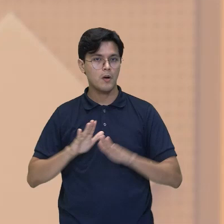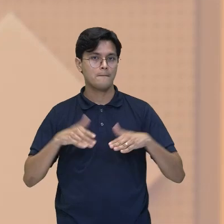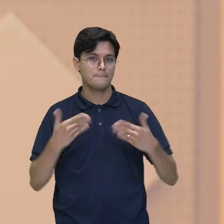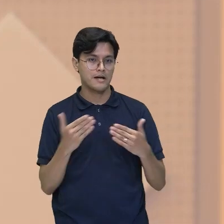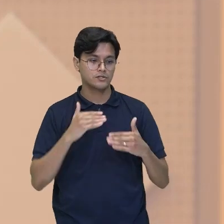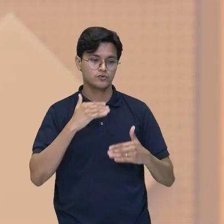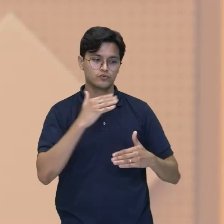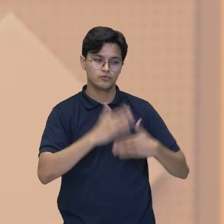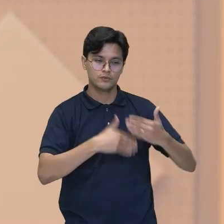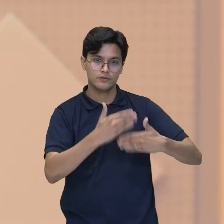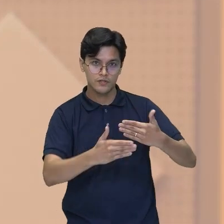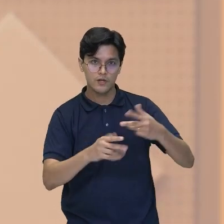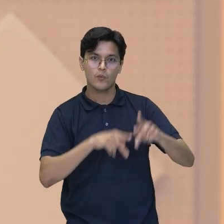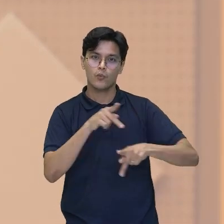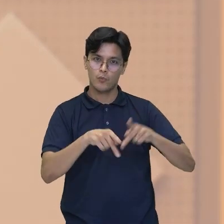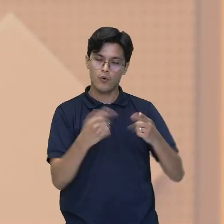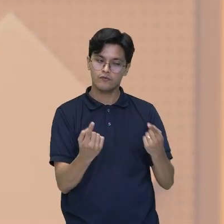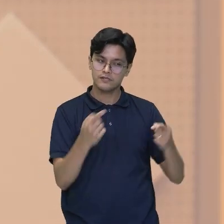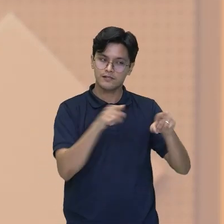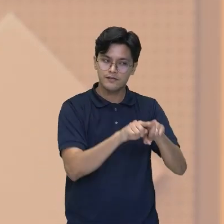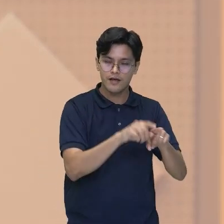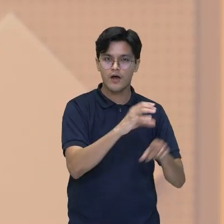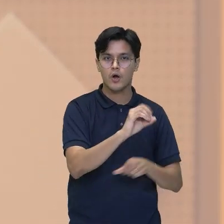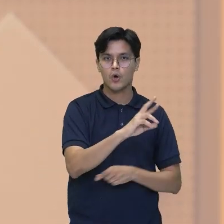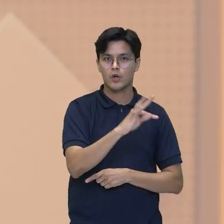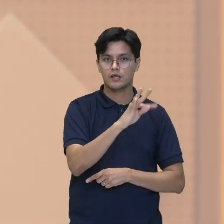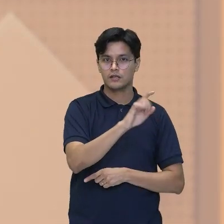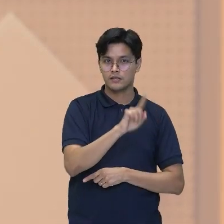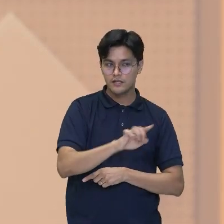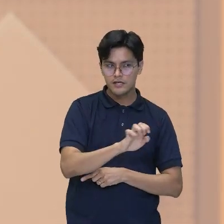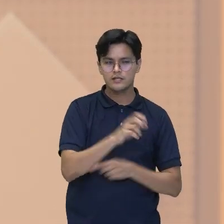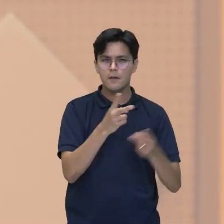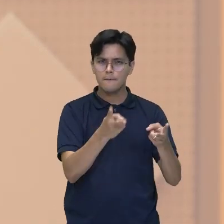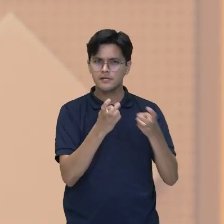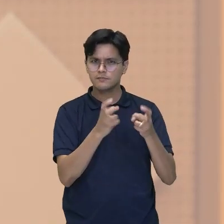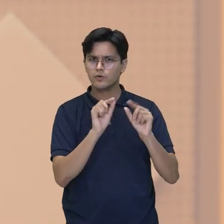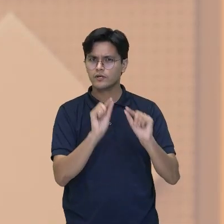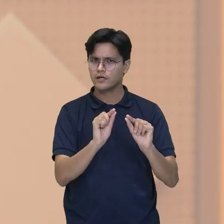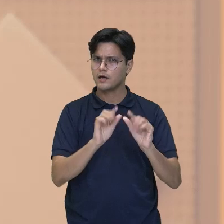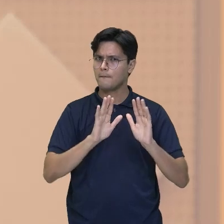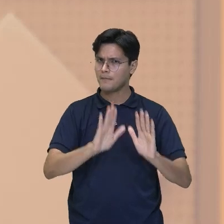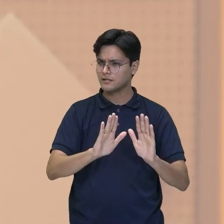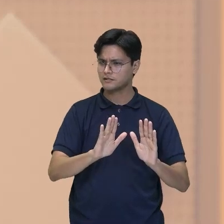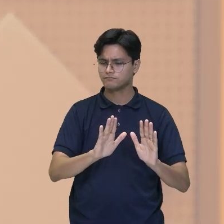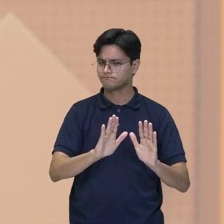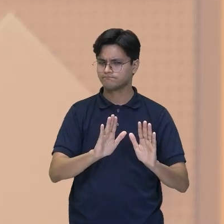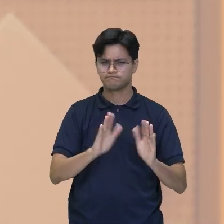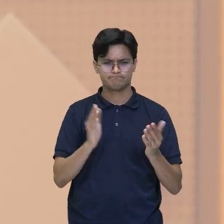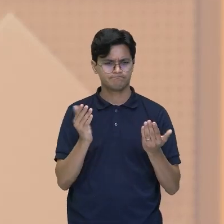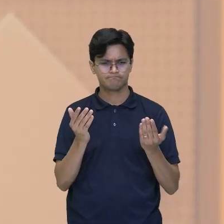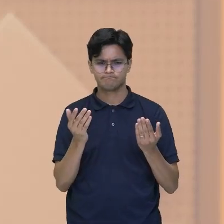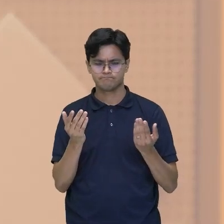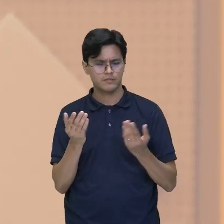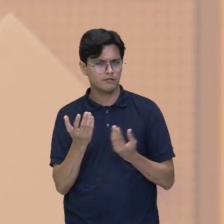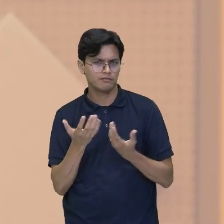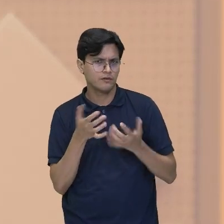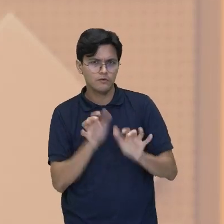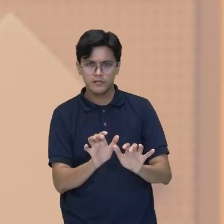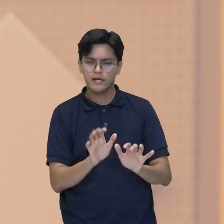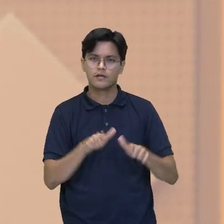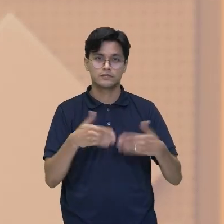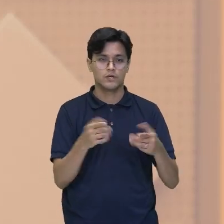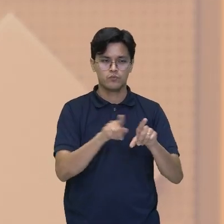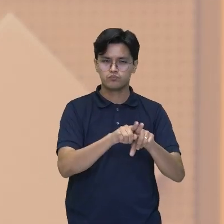que estão aliados a Cortés vão observar o seguinte: opa, não é isso que eu quero para mim. Então, vamos desfazer essa